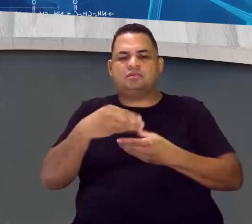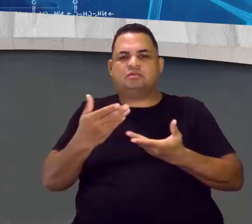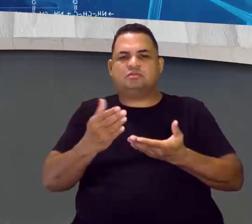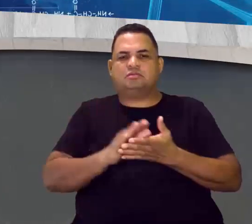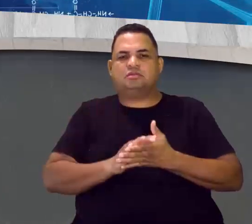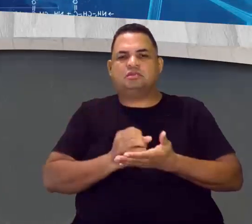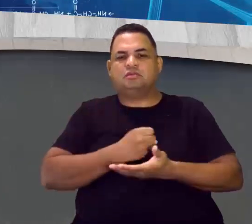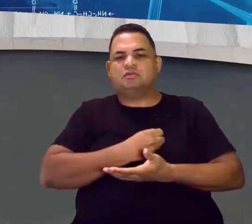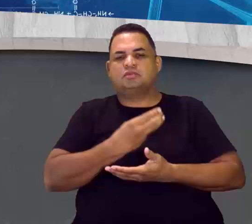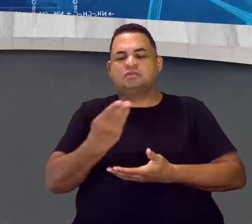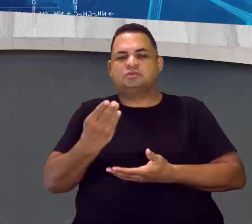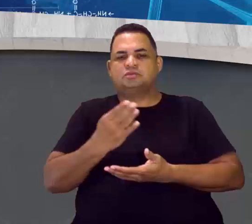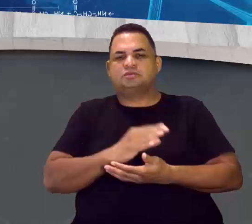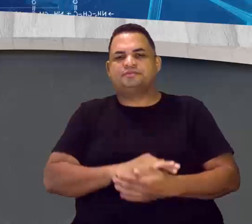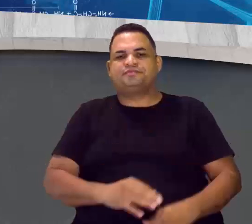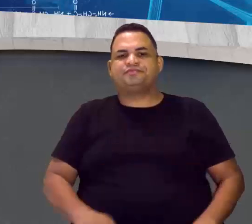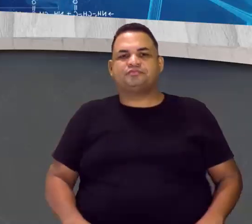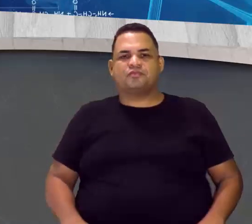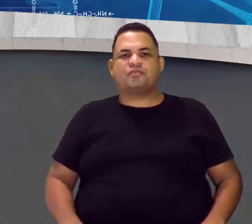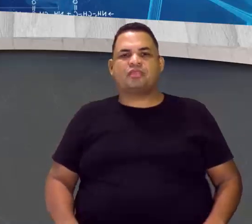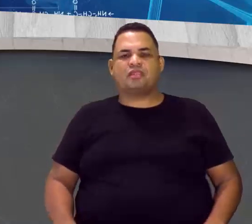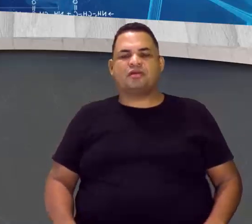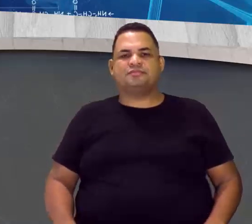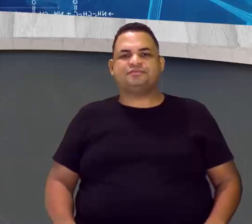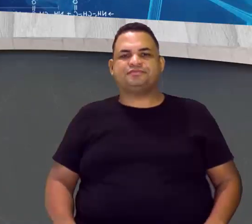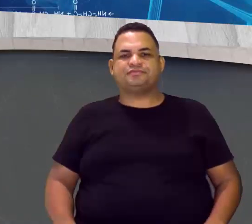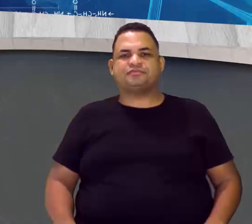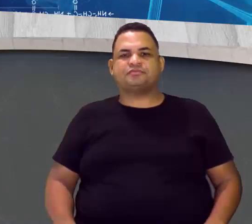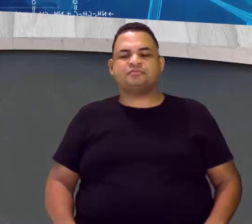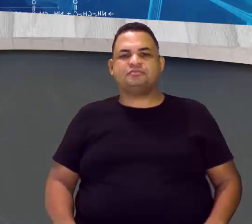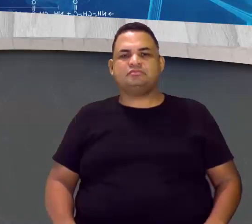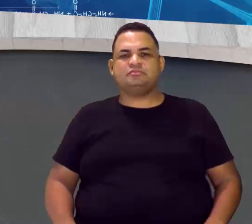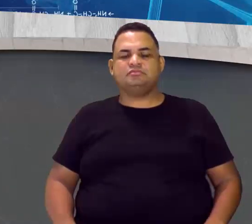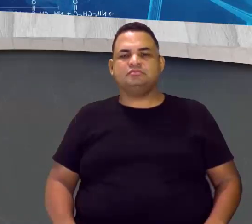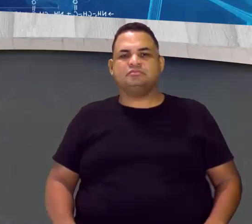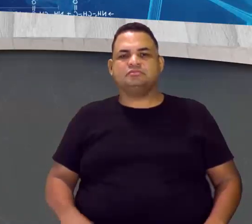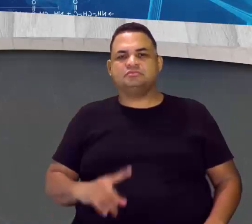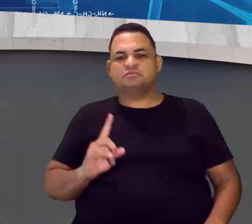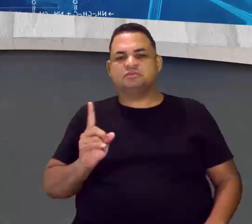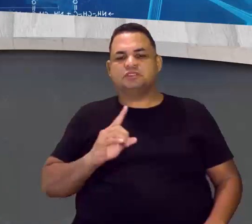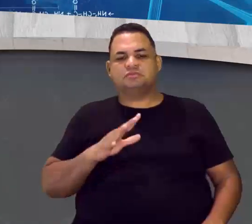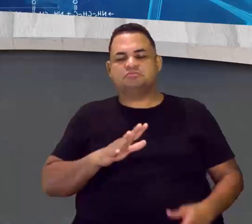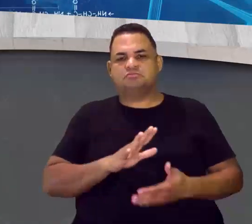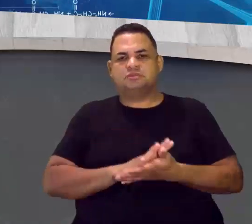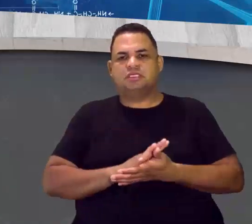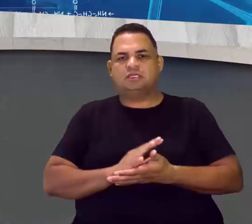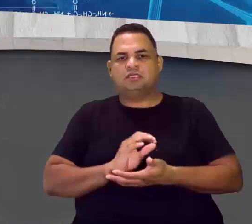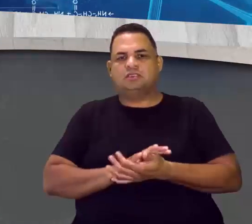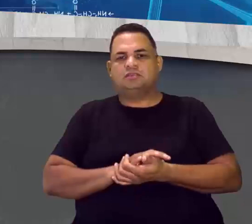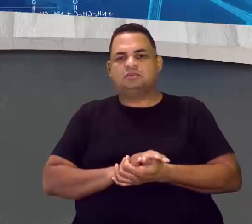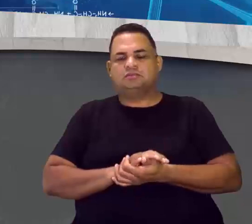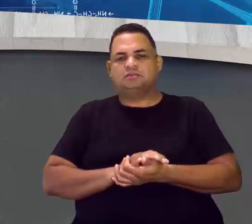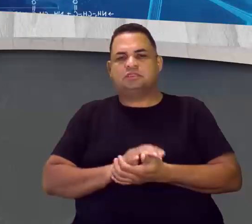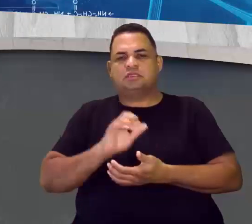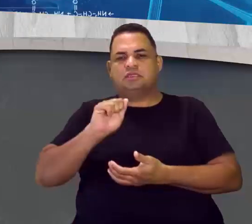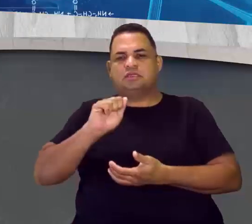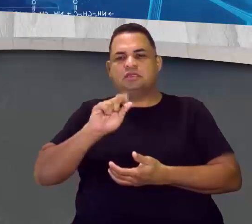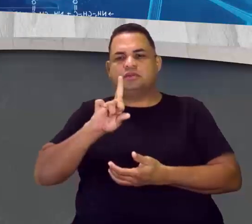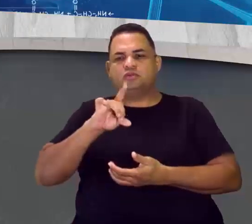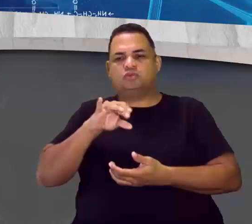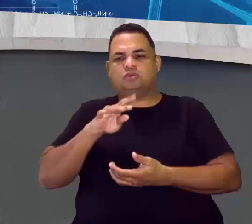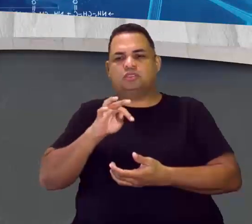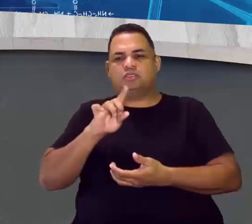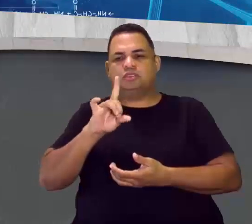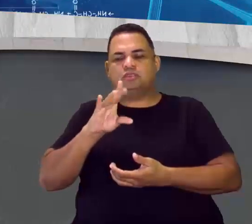amostra. E aí, sendo assim, com certeza, ela não está adulterada, porque pela ANP,